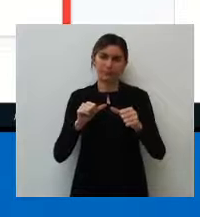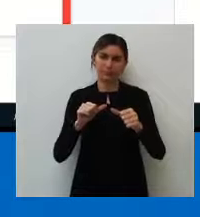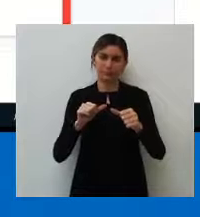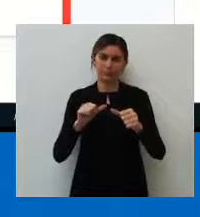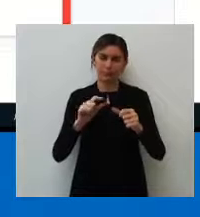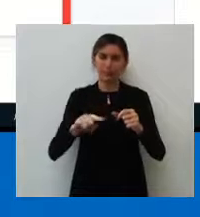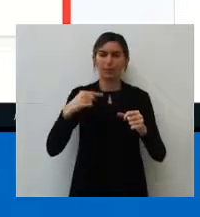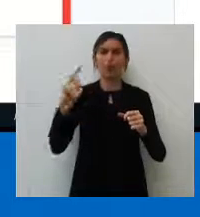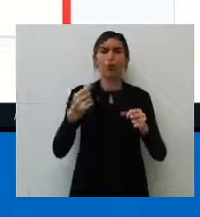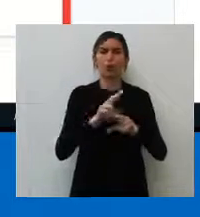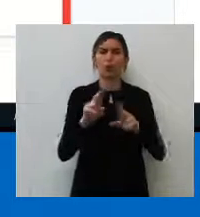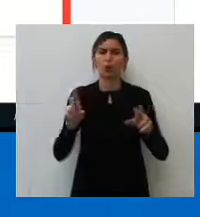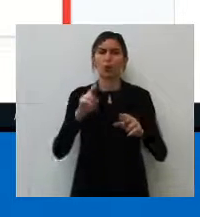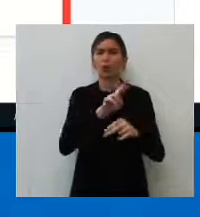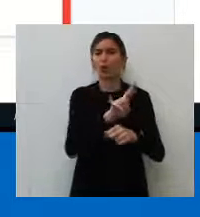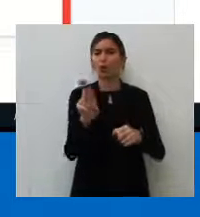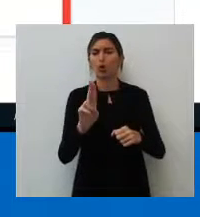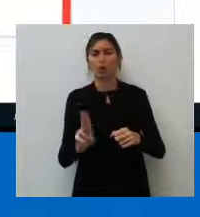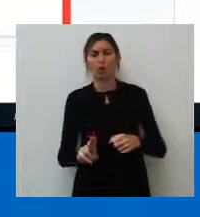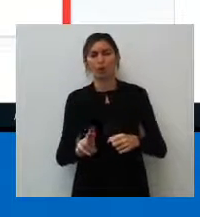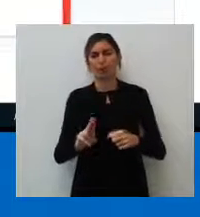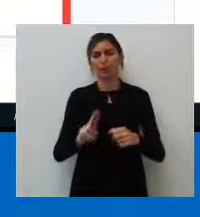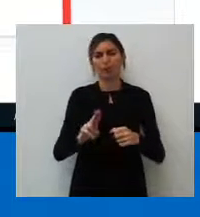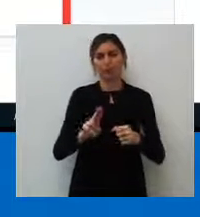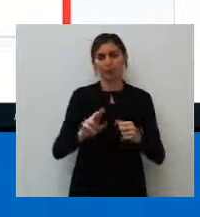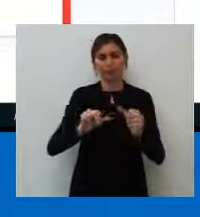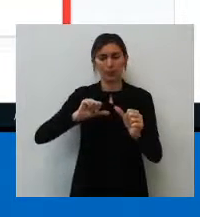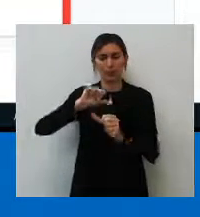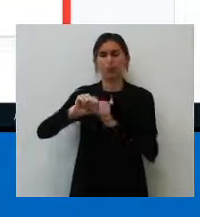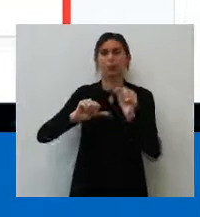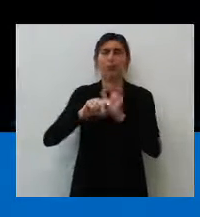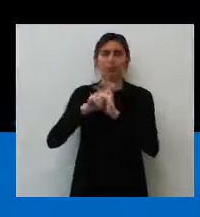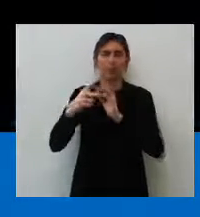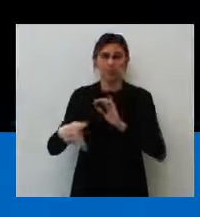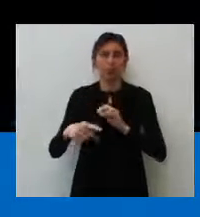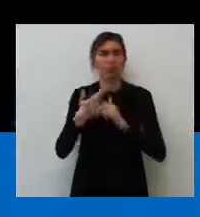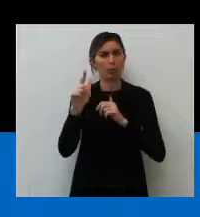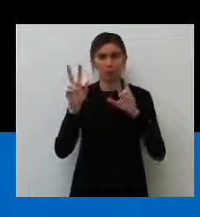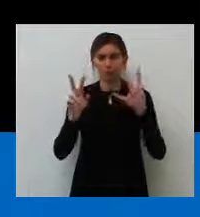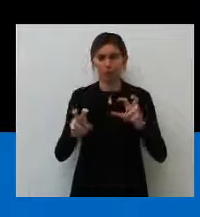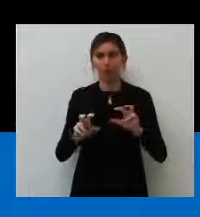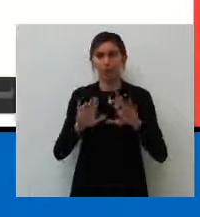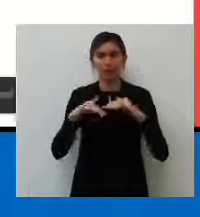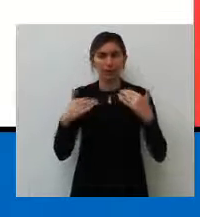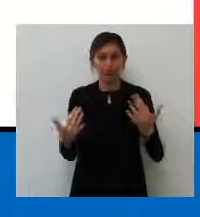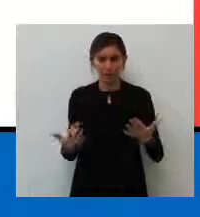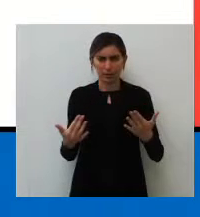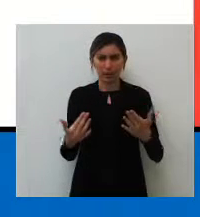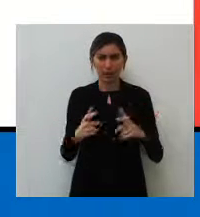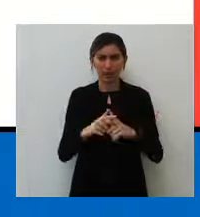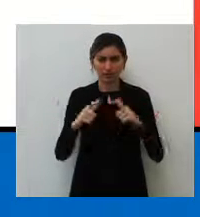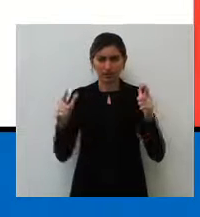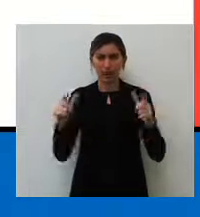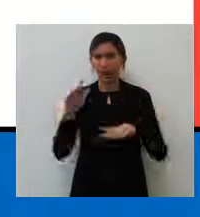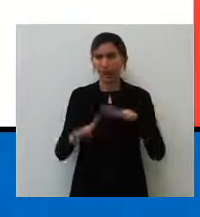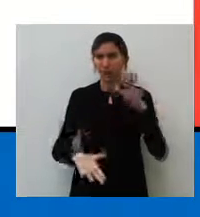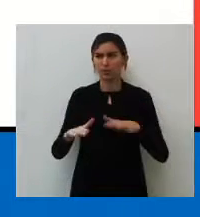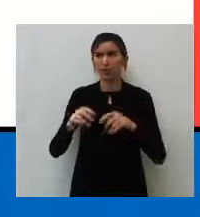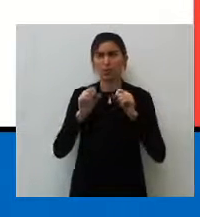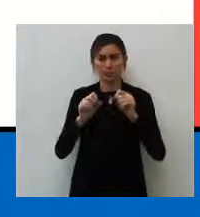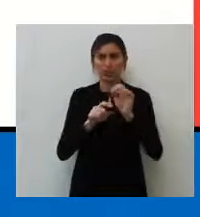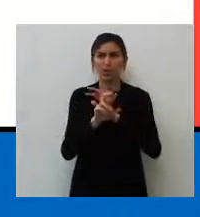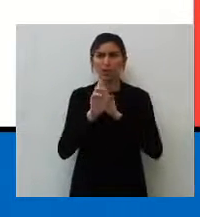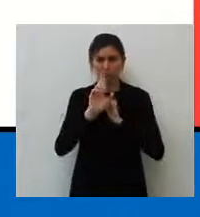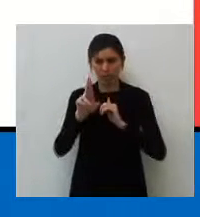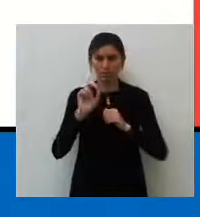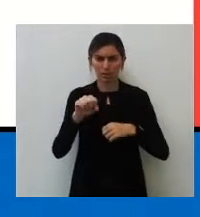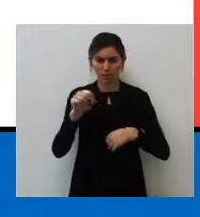passa por um processo chamado nominalização né a derivação bom então assim na grande maioria das vezes responder a